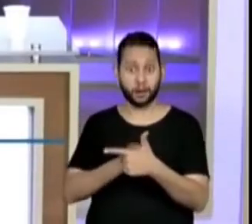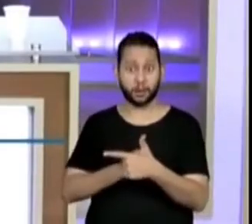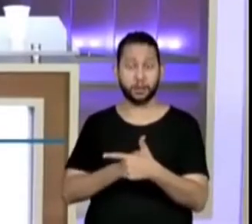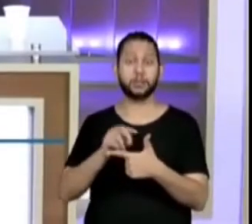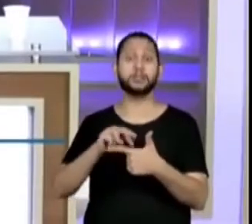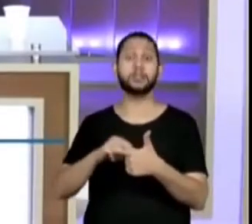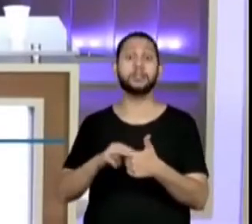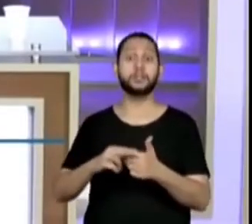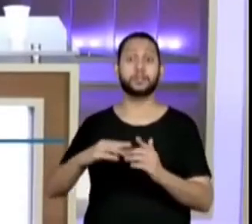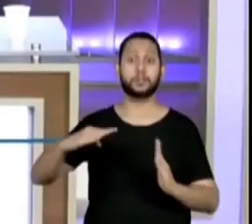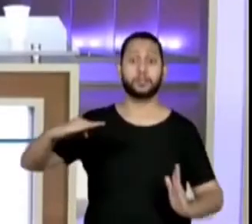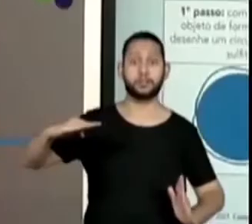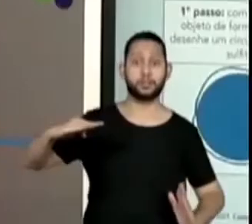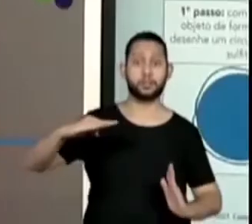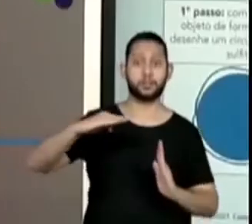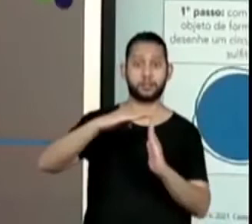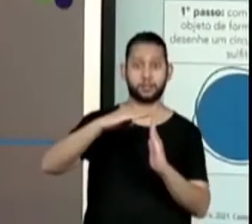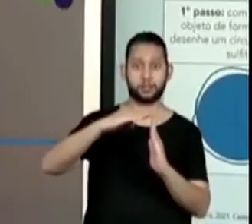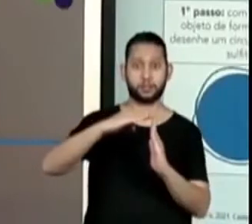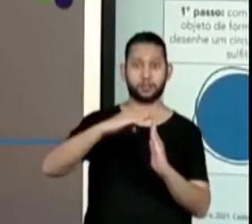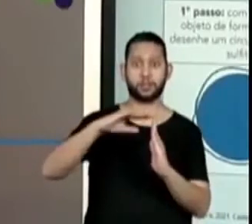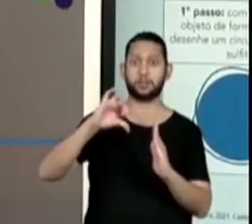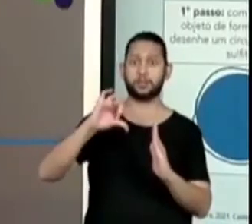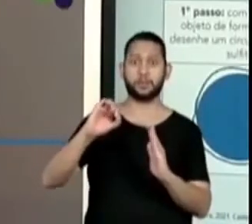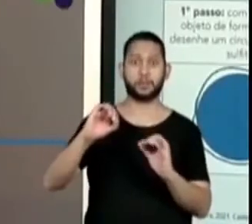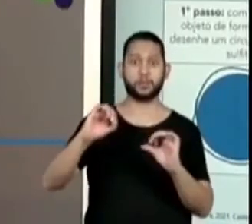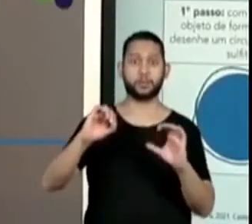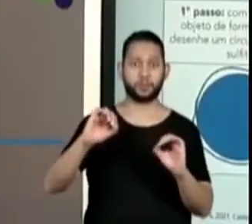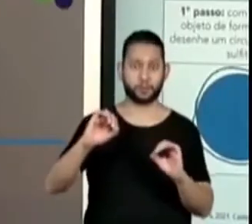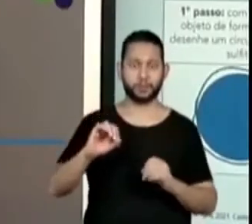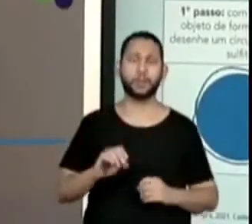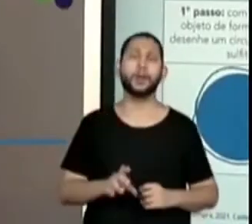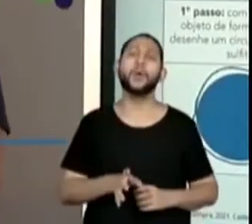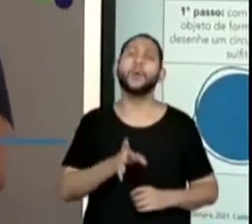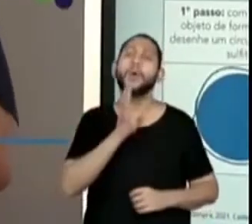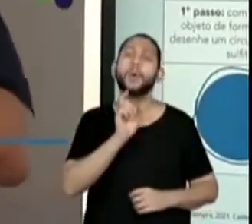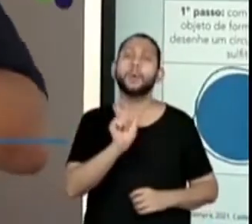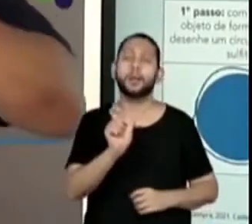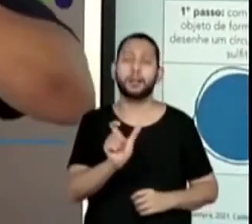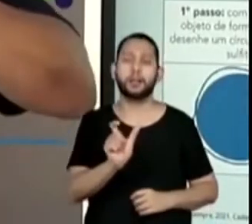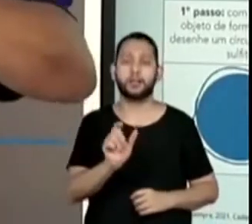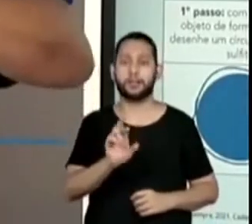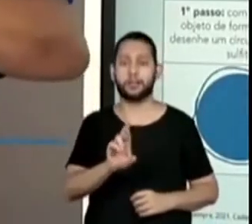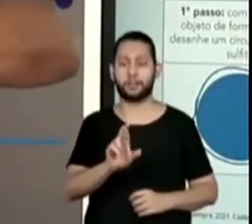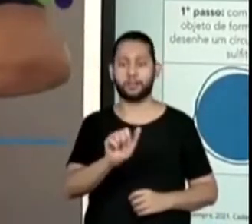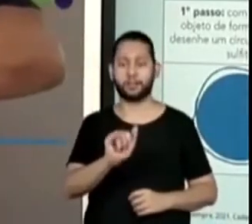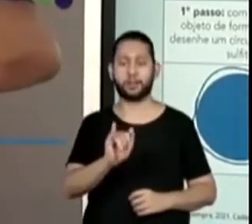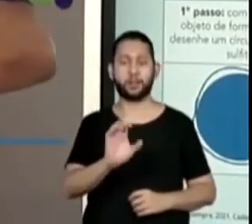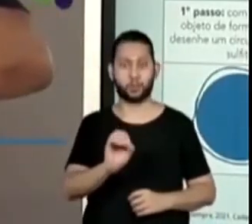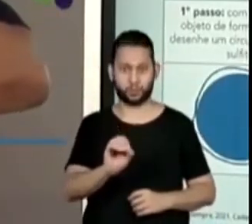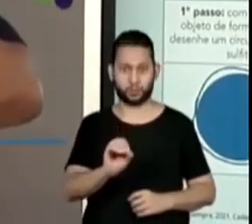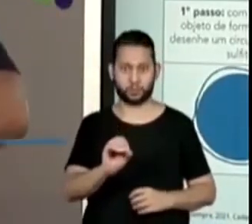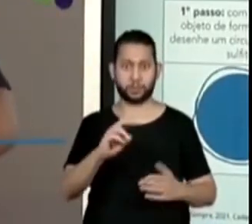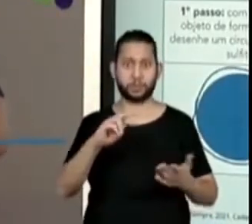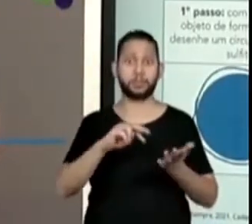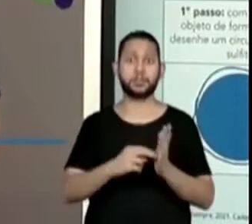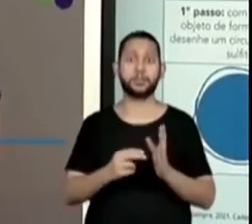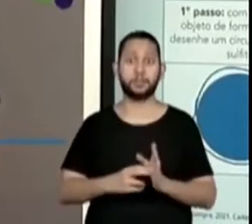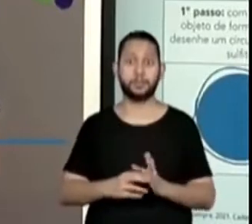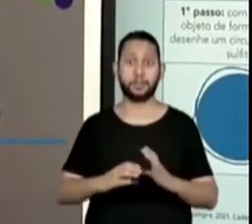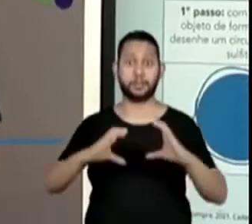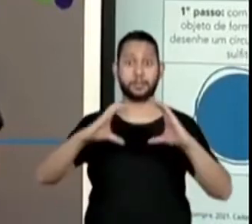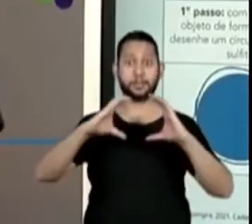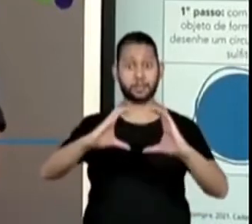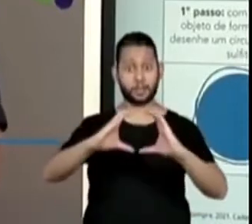duas retas com raio de 90 graus. Raio é a distância do centro até a ponta do círculo. Isso